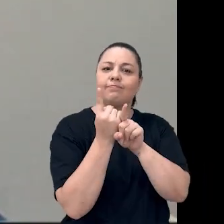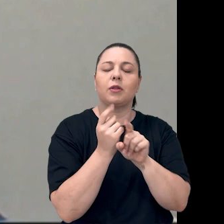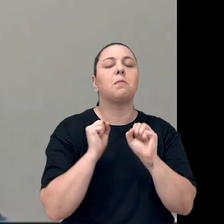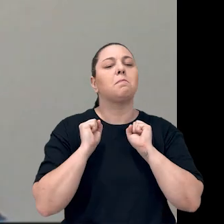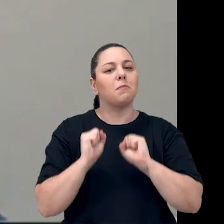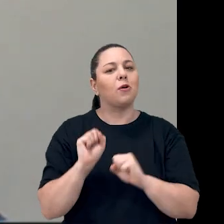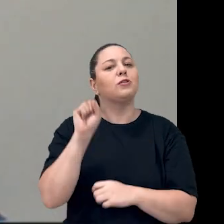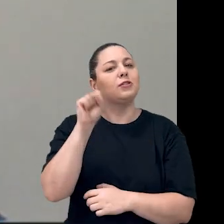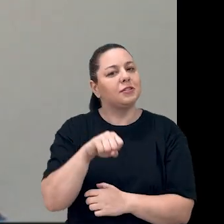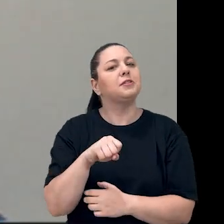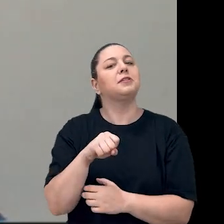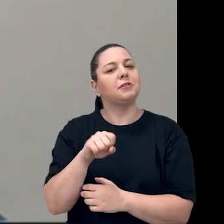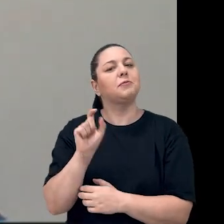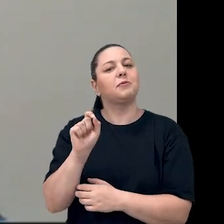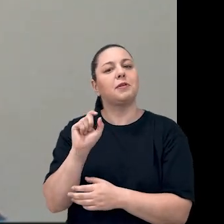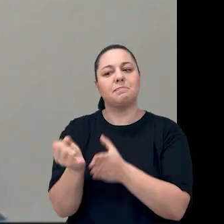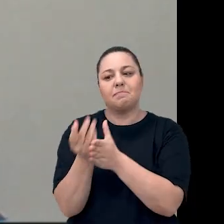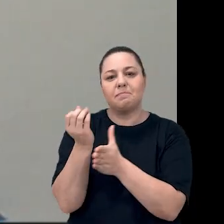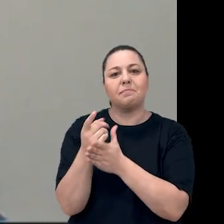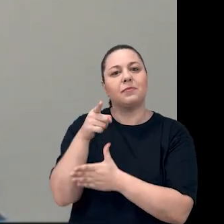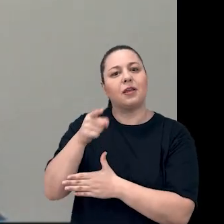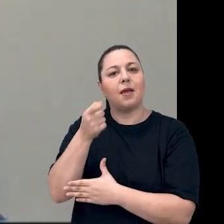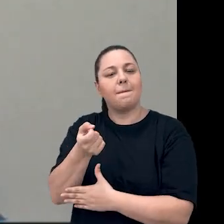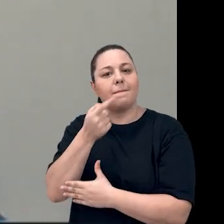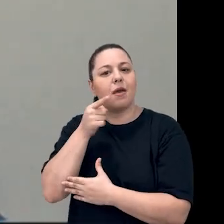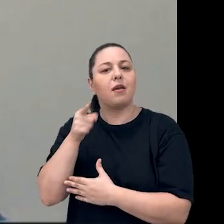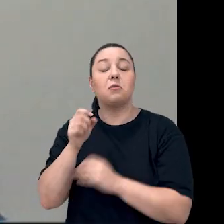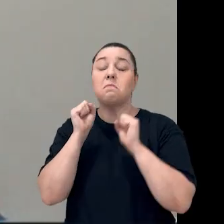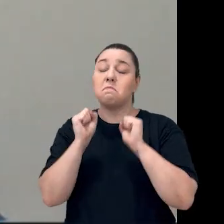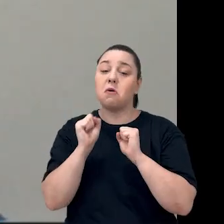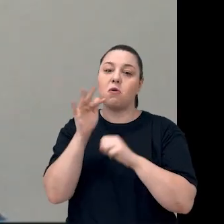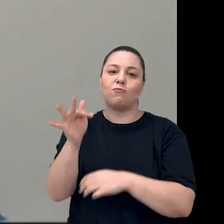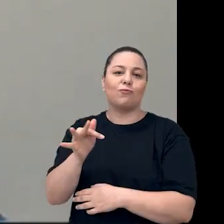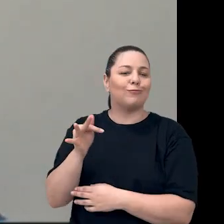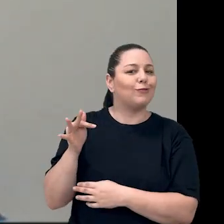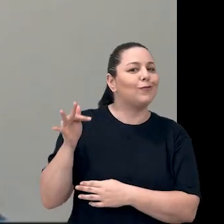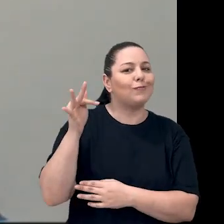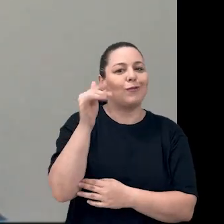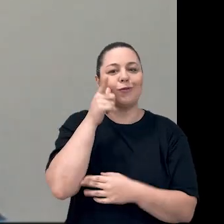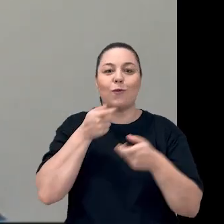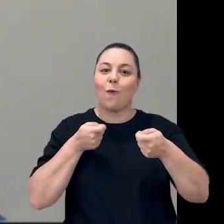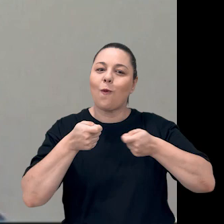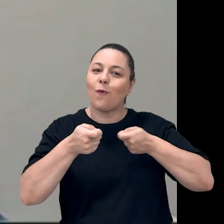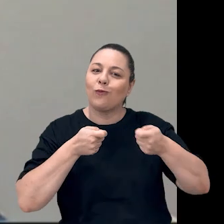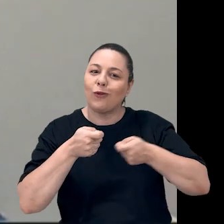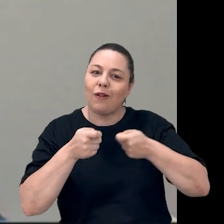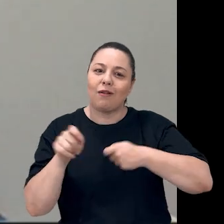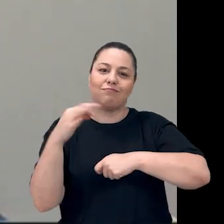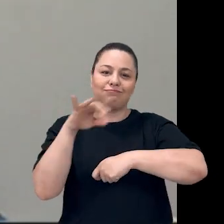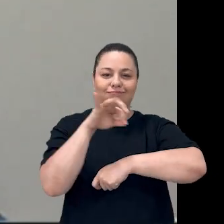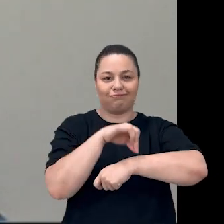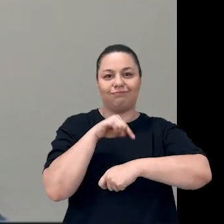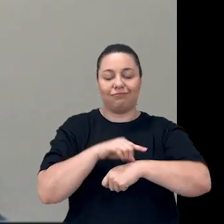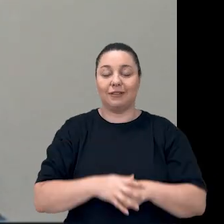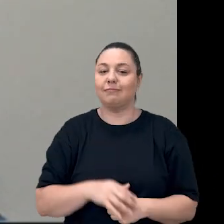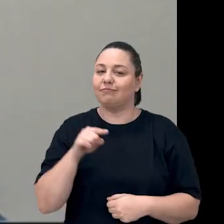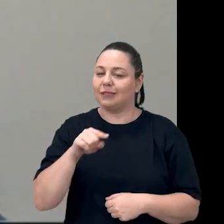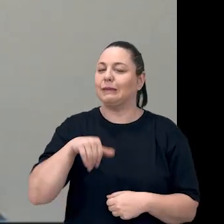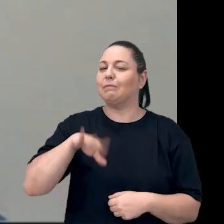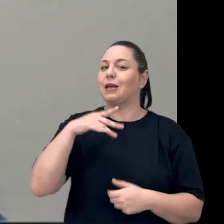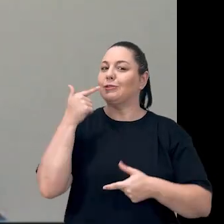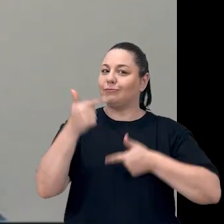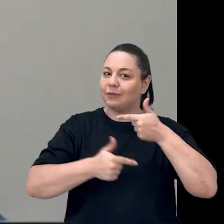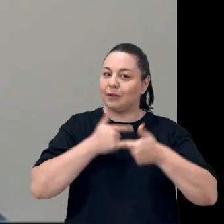pode considerar que esse comprimido, ele é um agente larvicida ou herbicida com grande potencial para ser utilizado futuramente para